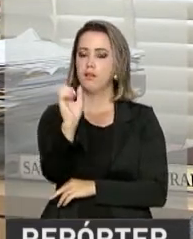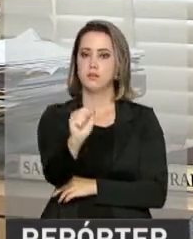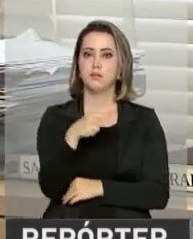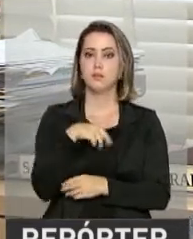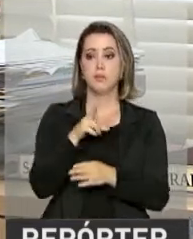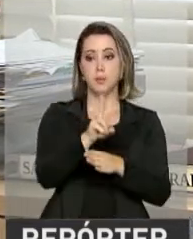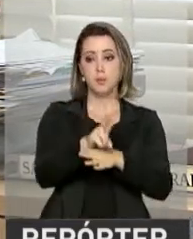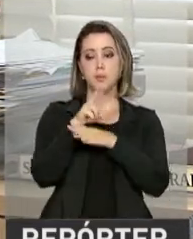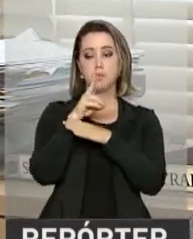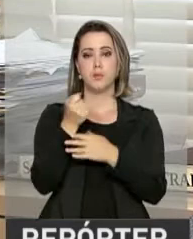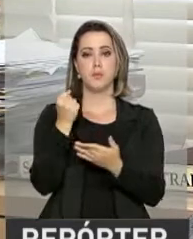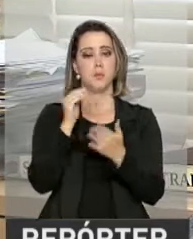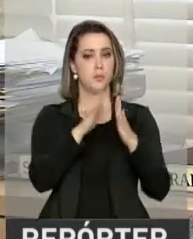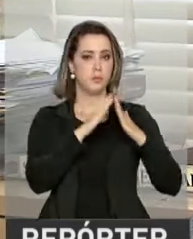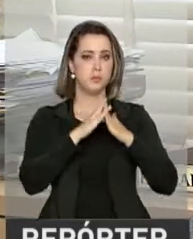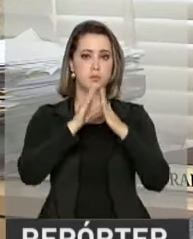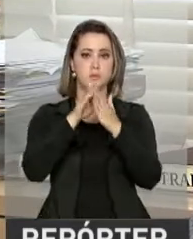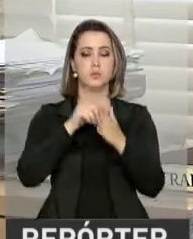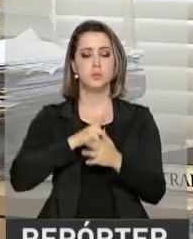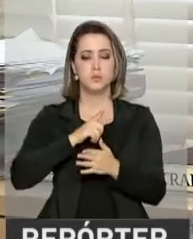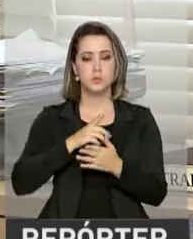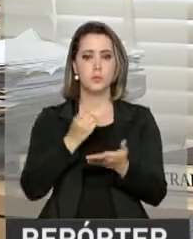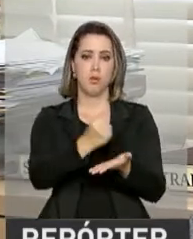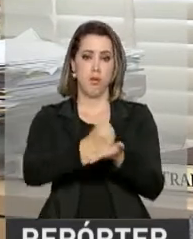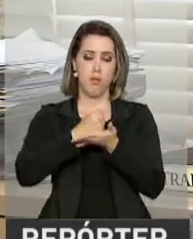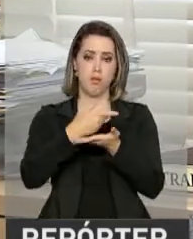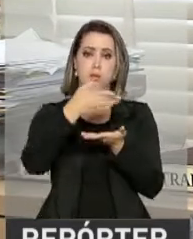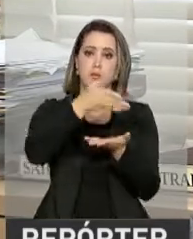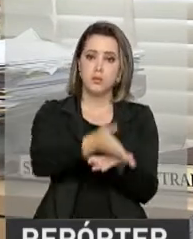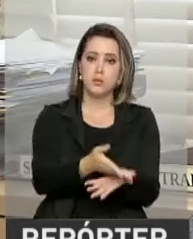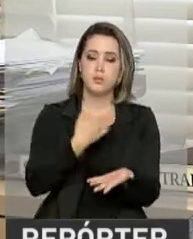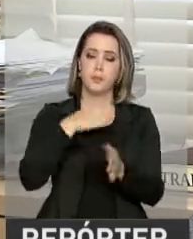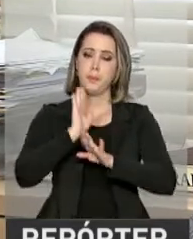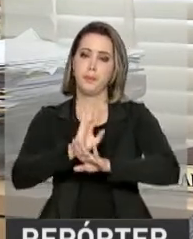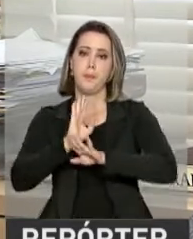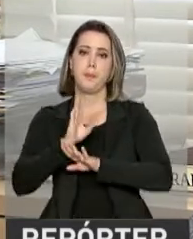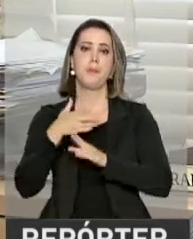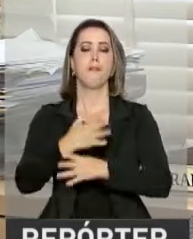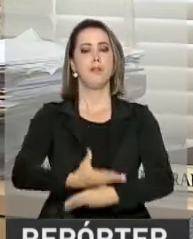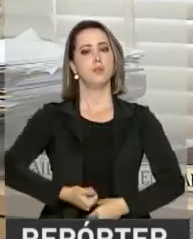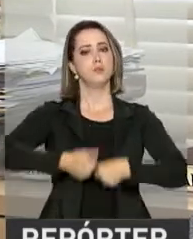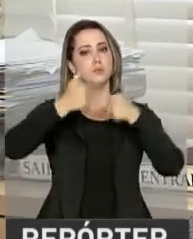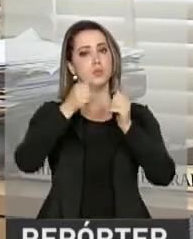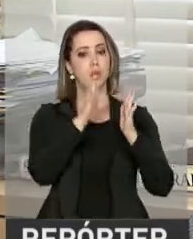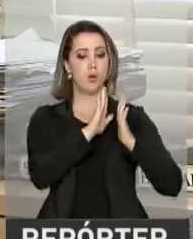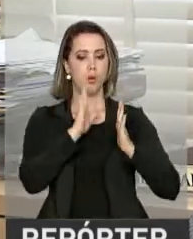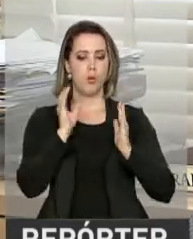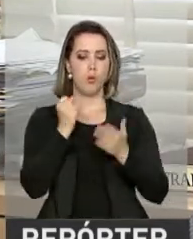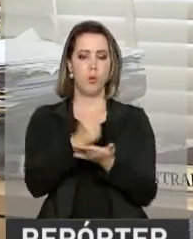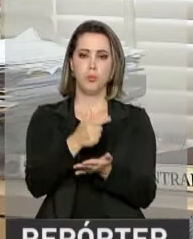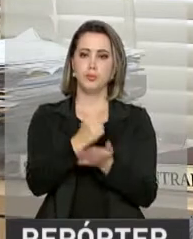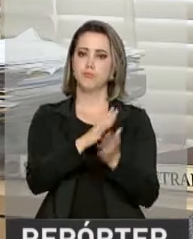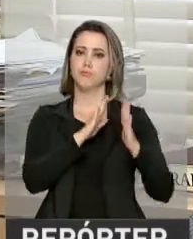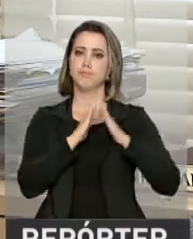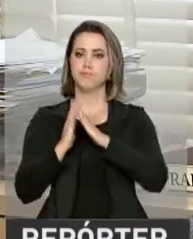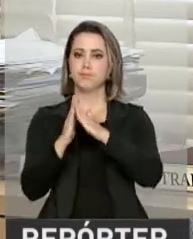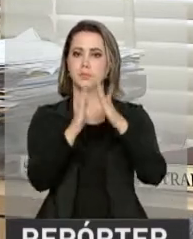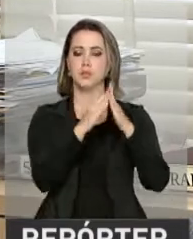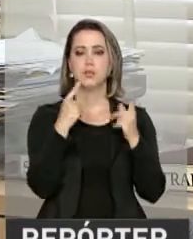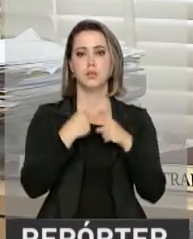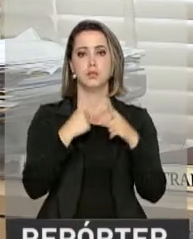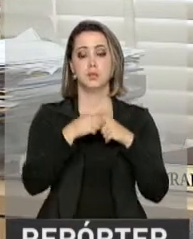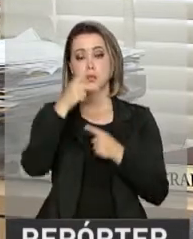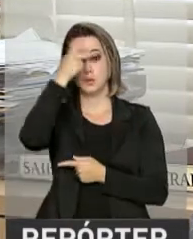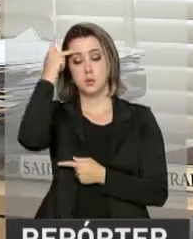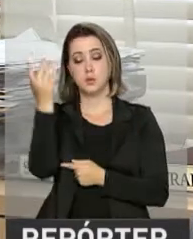imobiliários vamos ter essa oferta e isso vai favorecer bastante o mercado imobiliário principalmente para as pessoas que estão